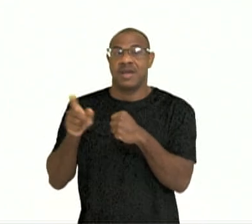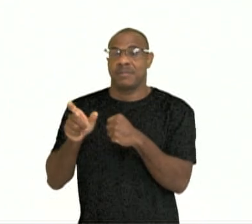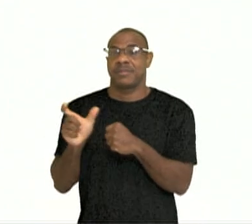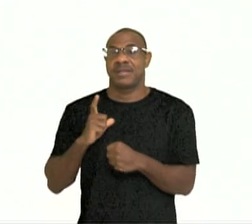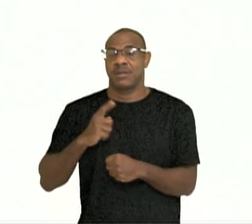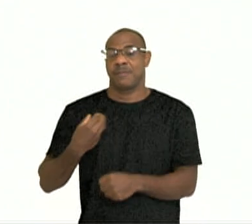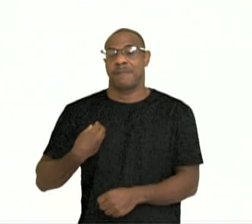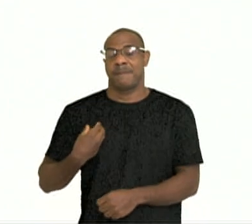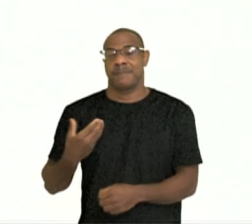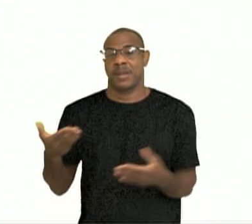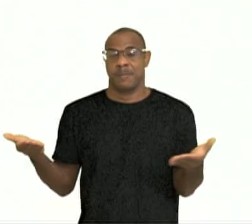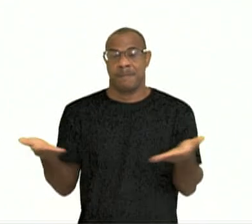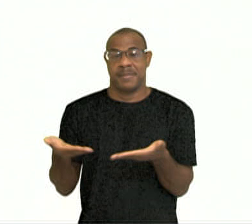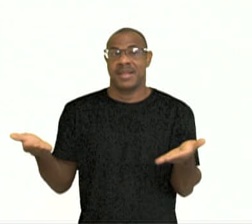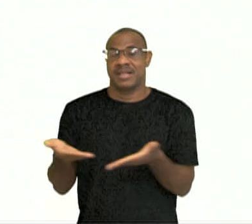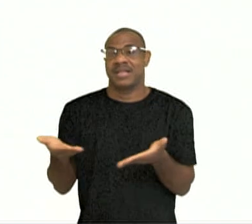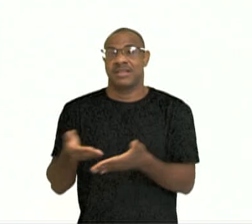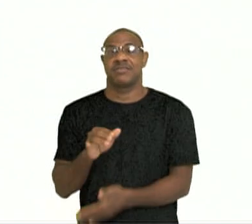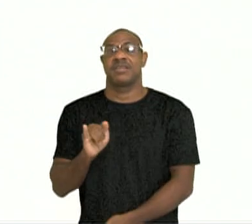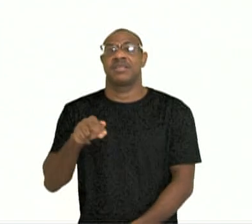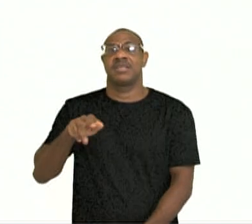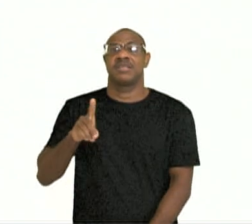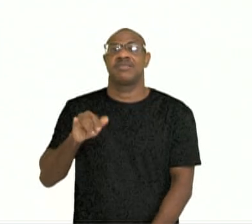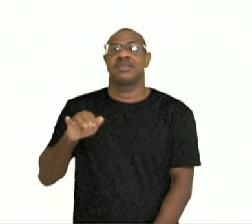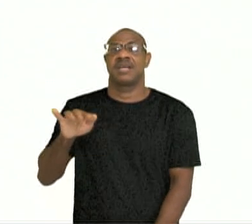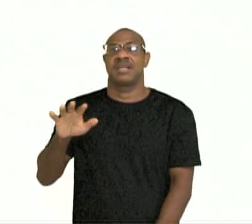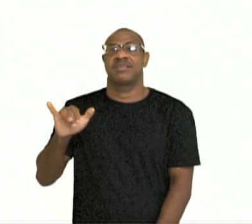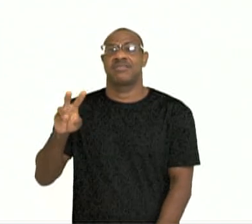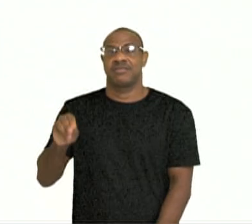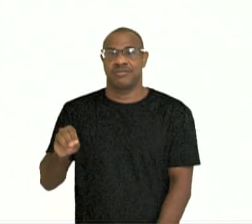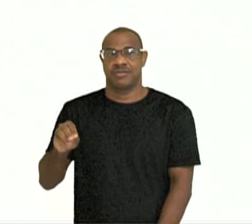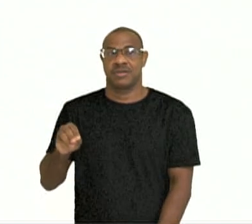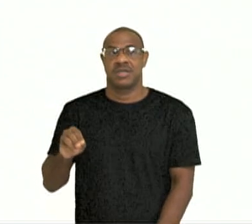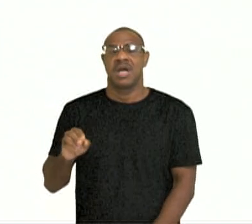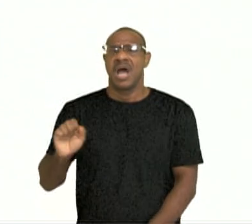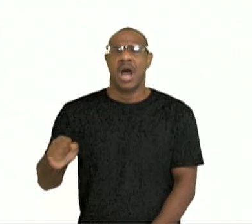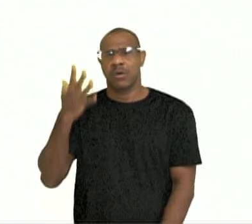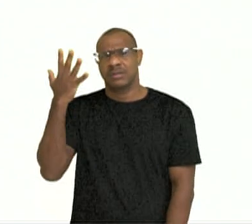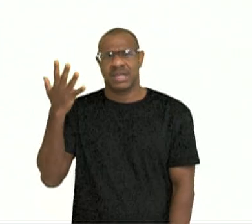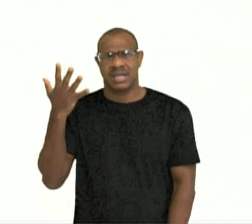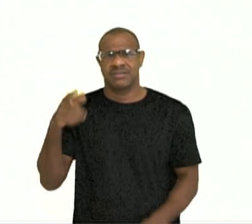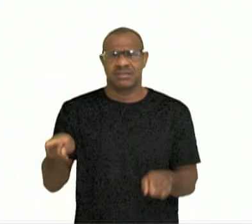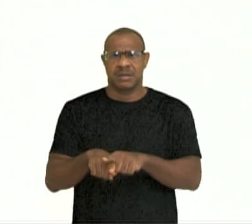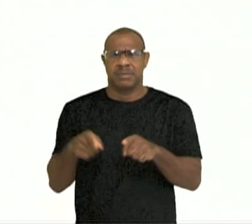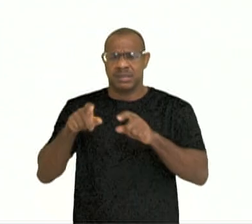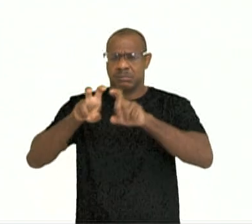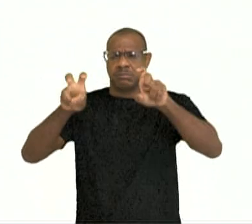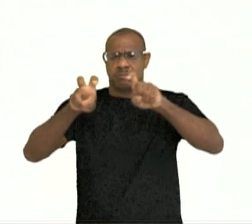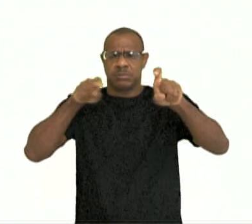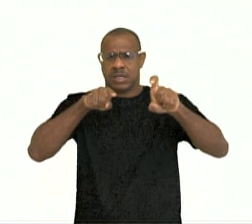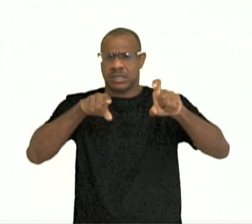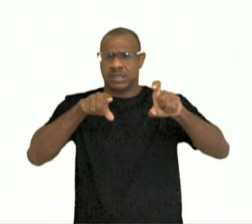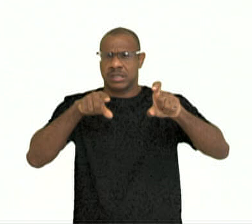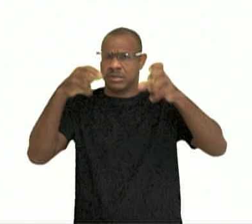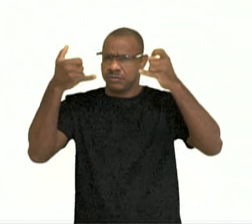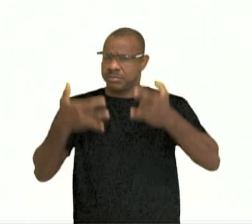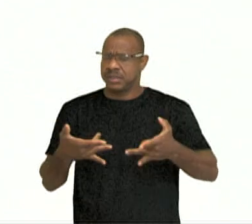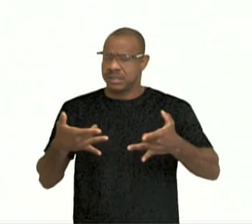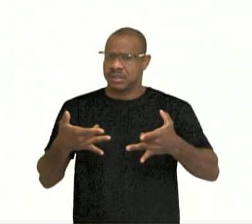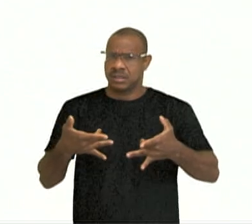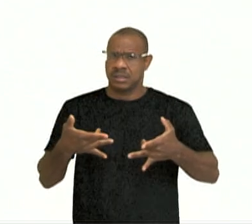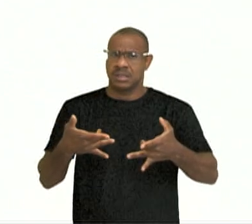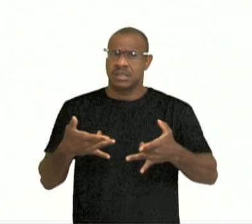no presente do indicativo. Isso acontece também nesse título? Explique. Em que